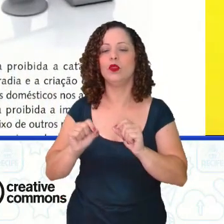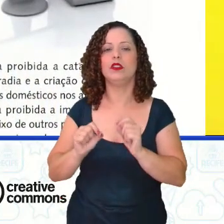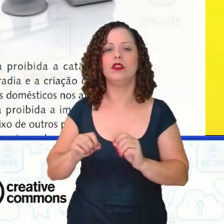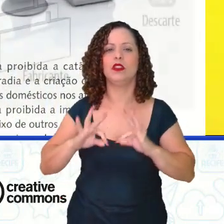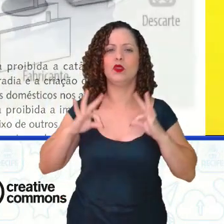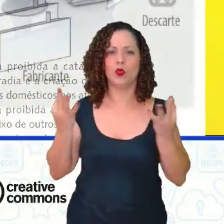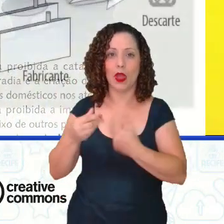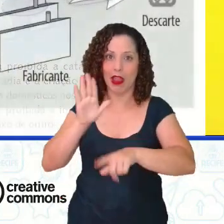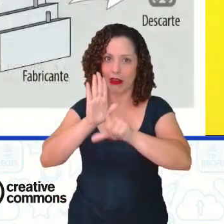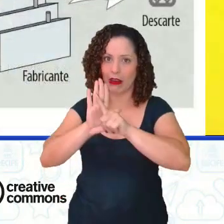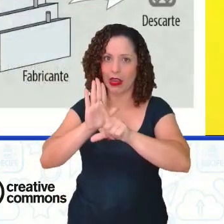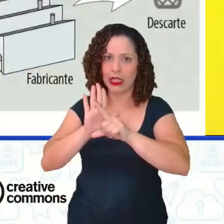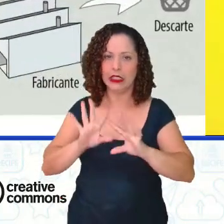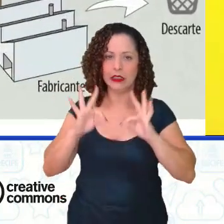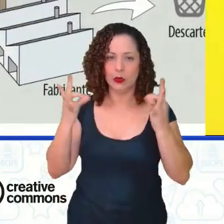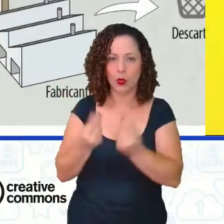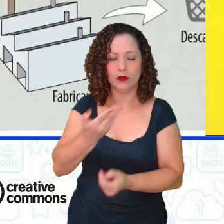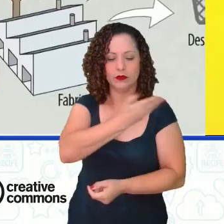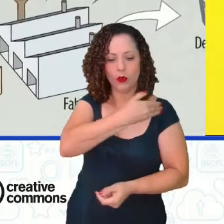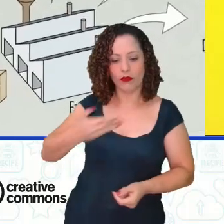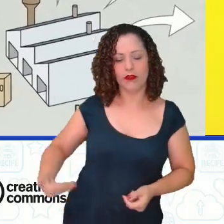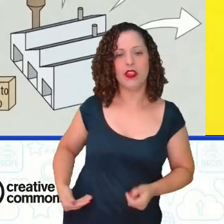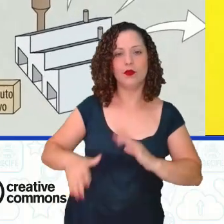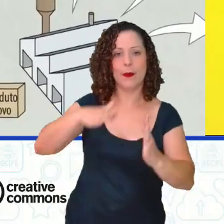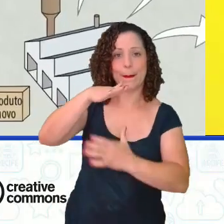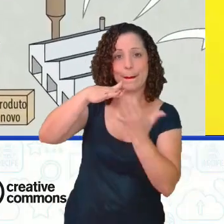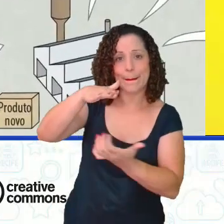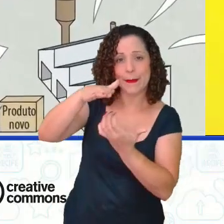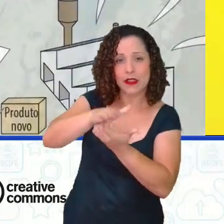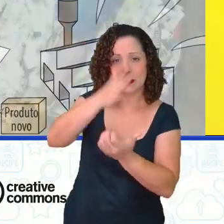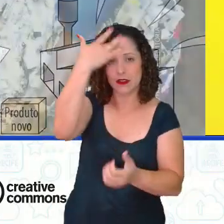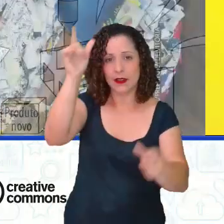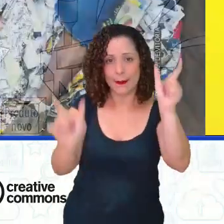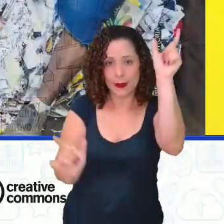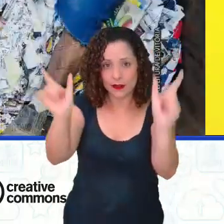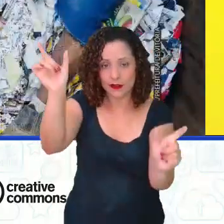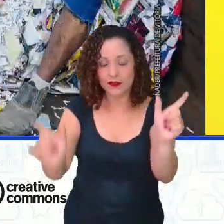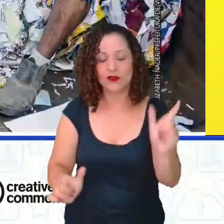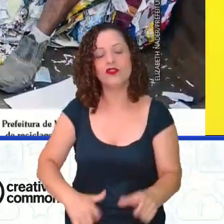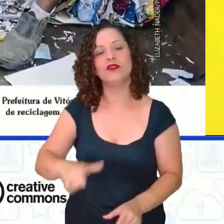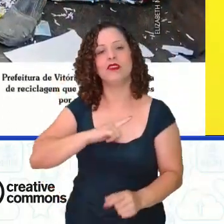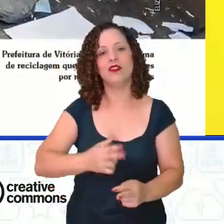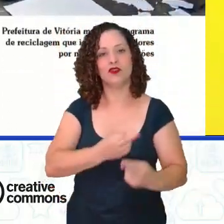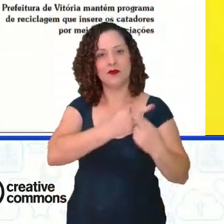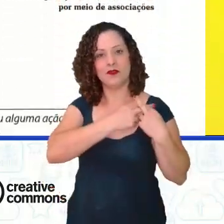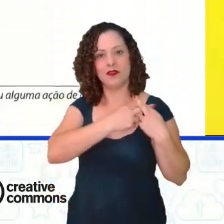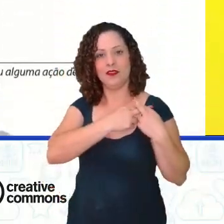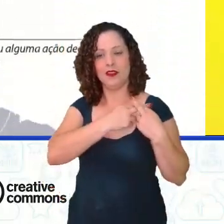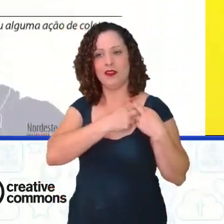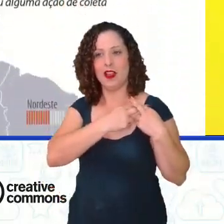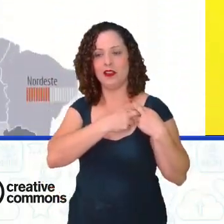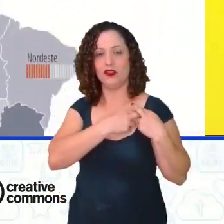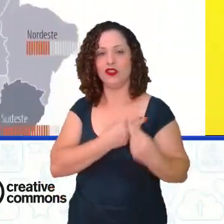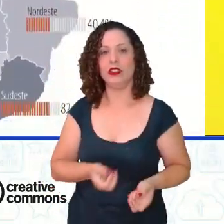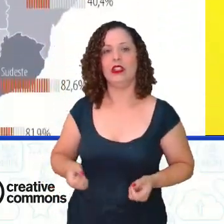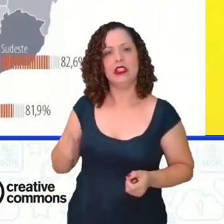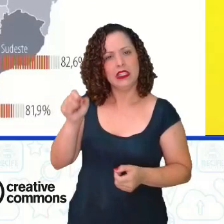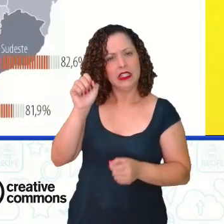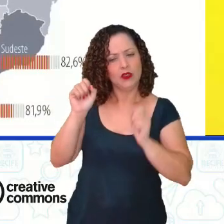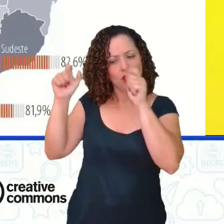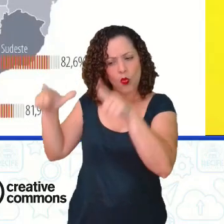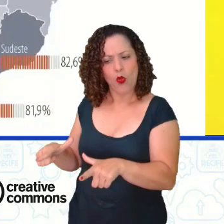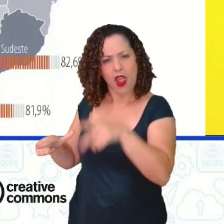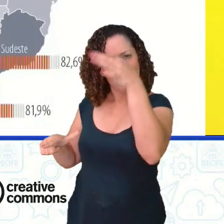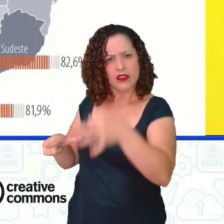envolvidos, governos, empresas e cidadãos, assumam suas responsabilidades e deem destinação correta ao